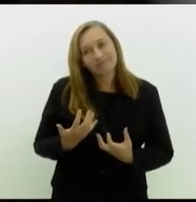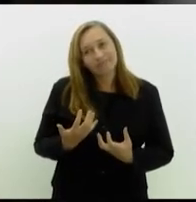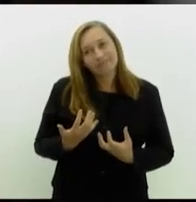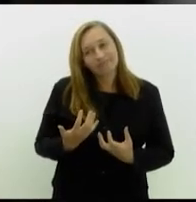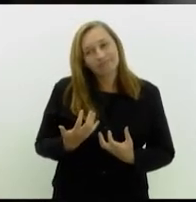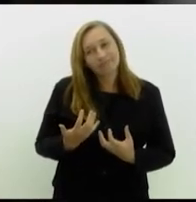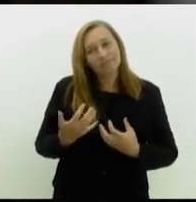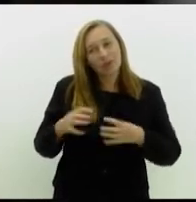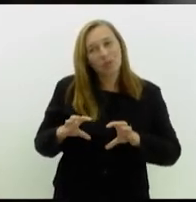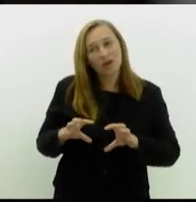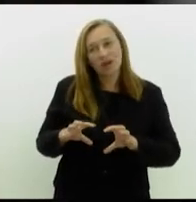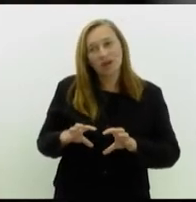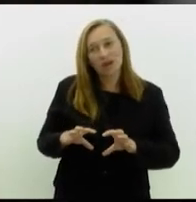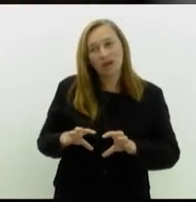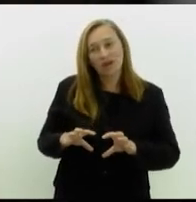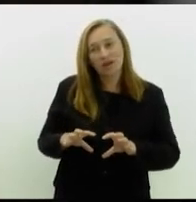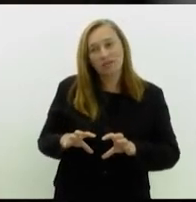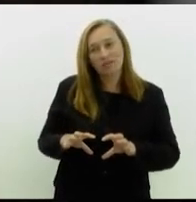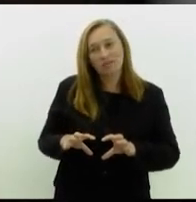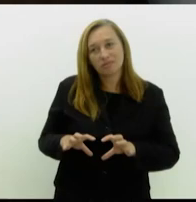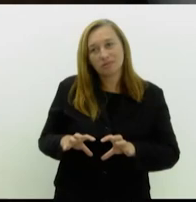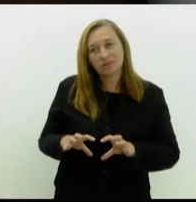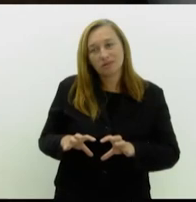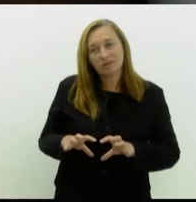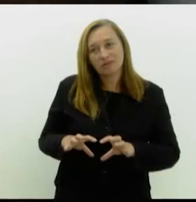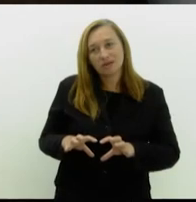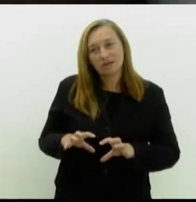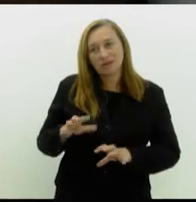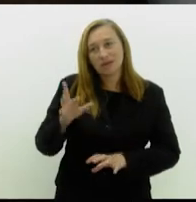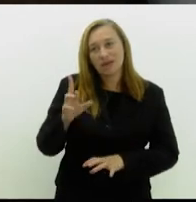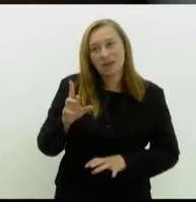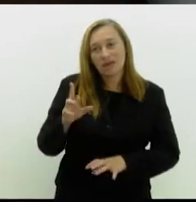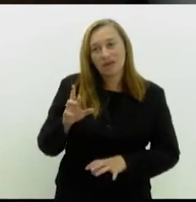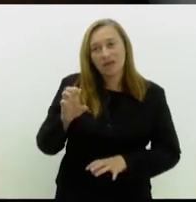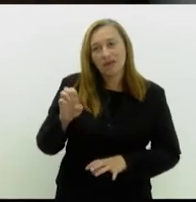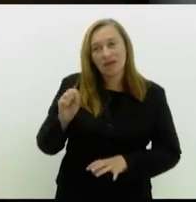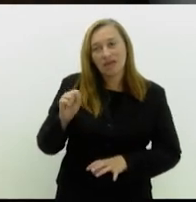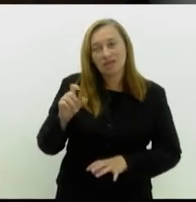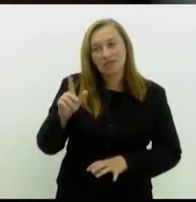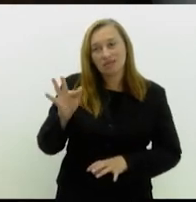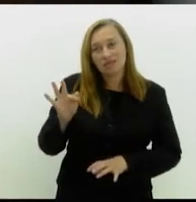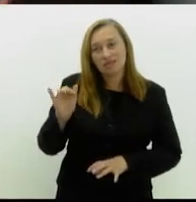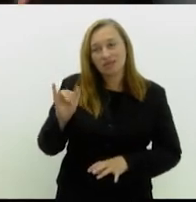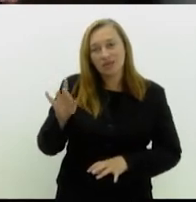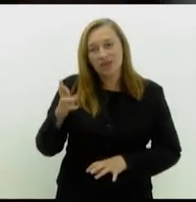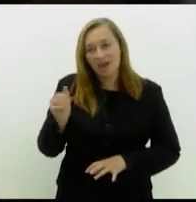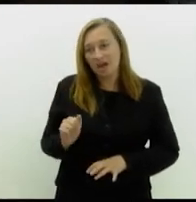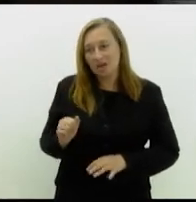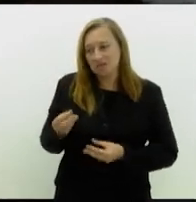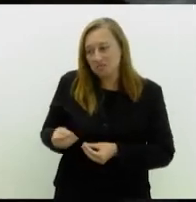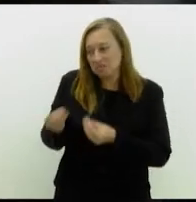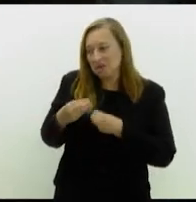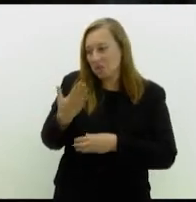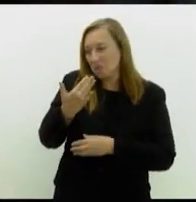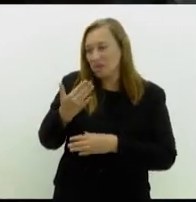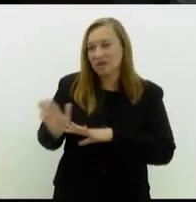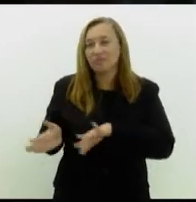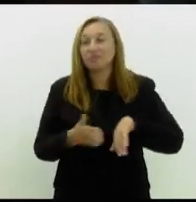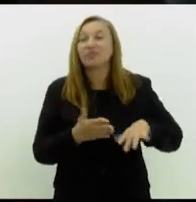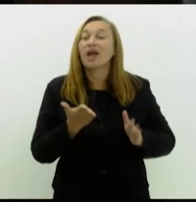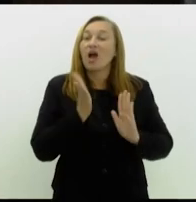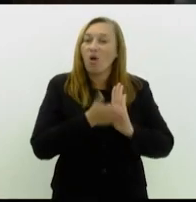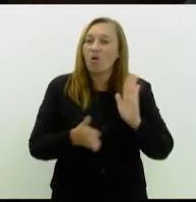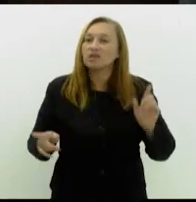esfirras que ele sempre nos presenteia senão não terá mais não terá mais esfirras e também uma segunda questão de